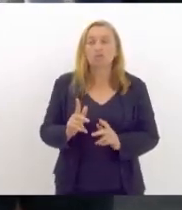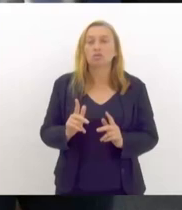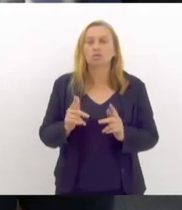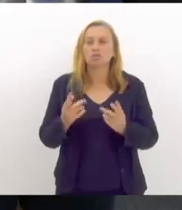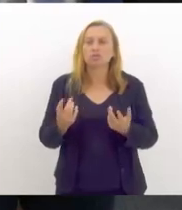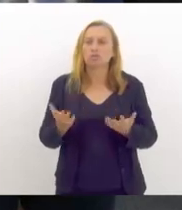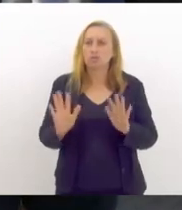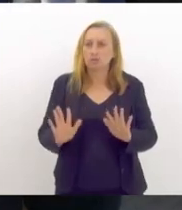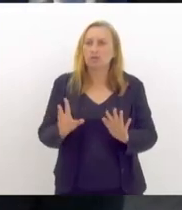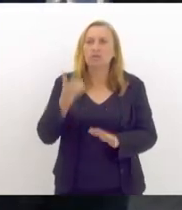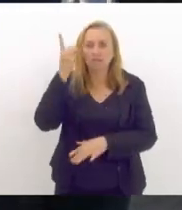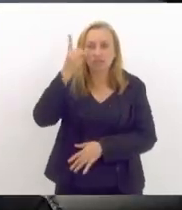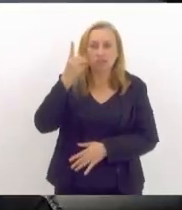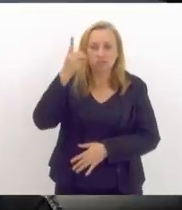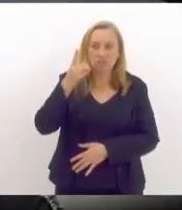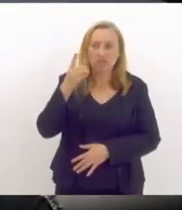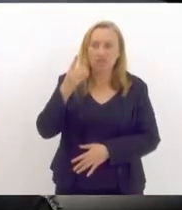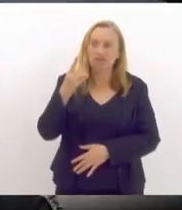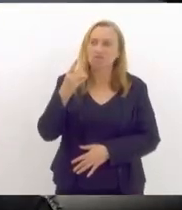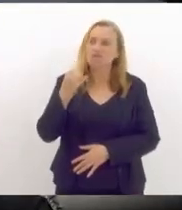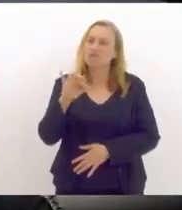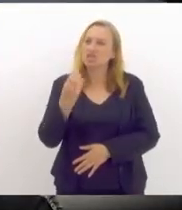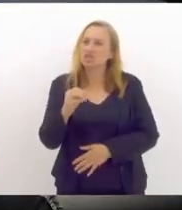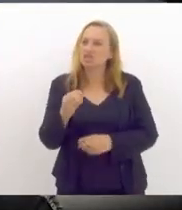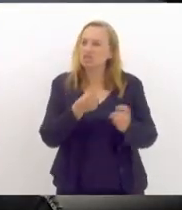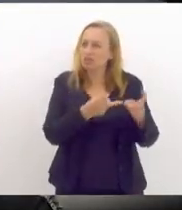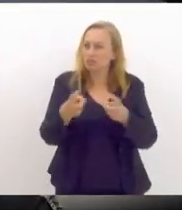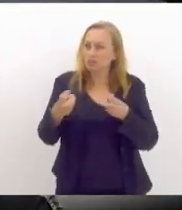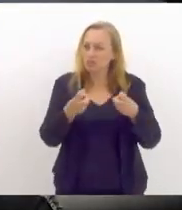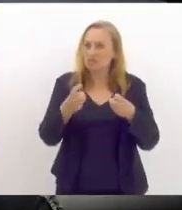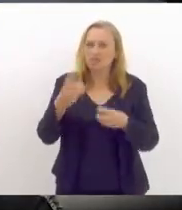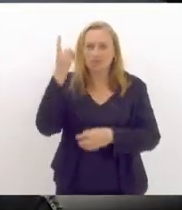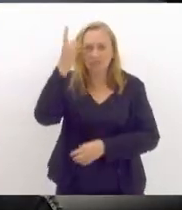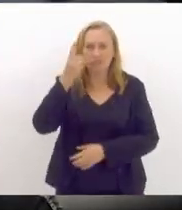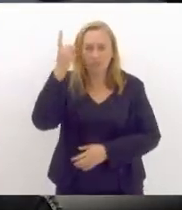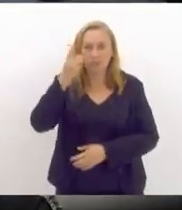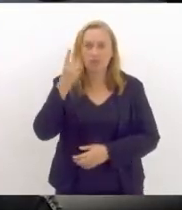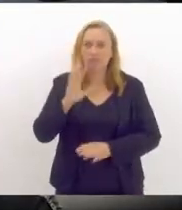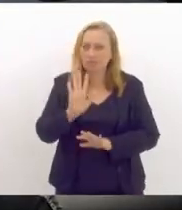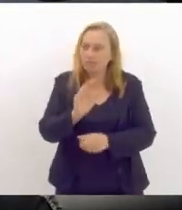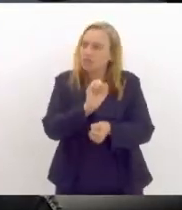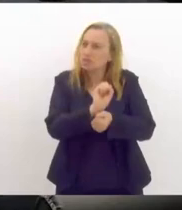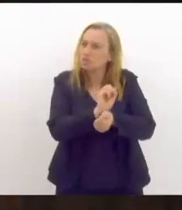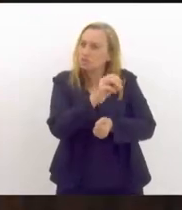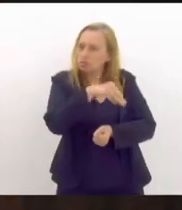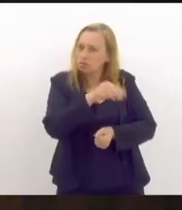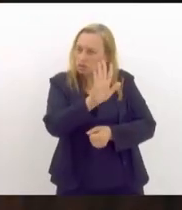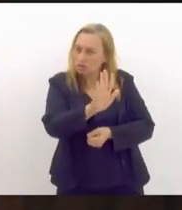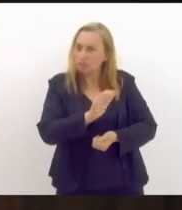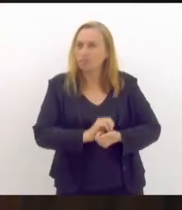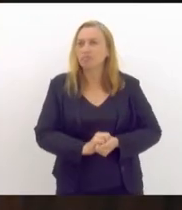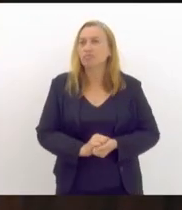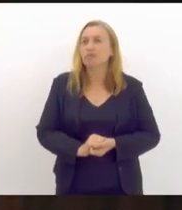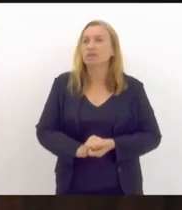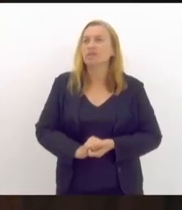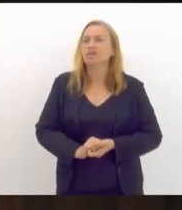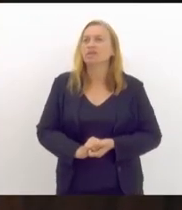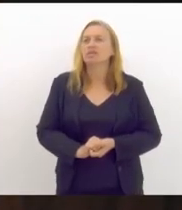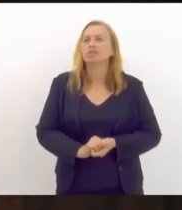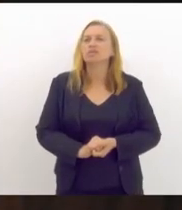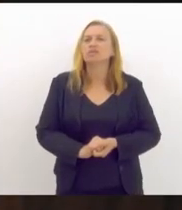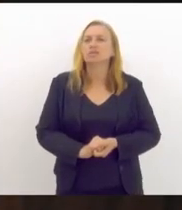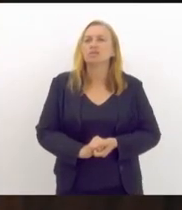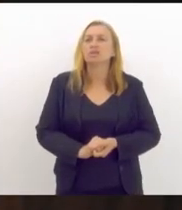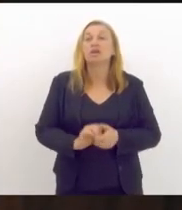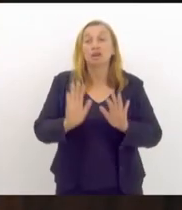Deputado Serginho tava observando Deputado só um minutinho eu não eu tinha inicial